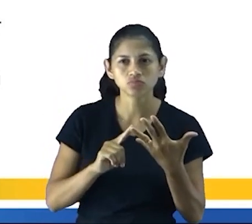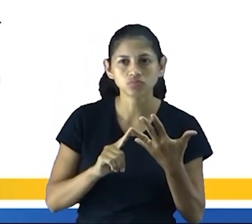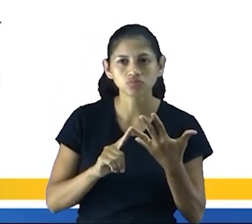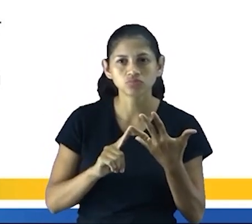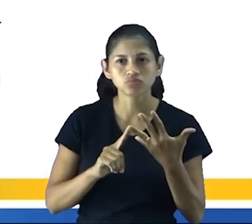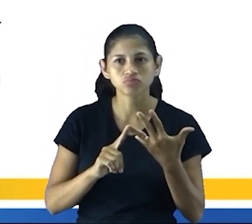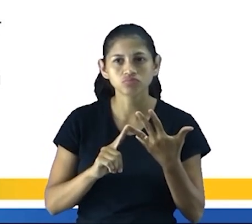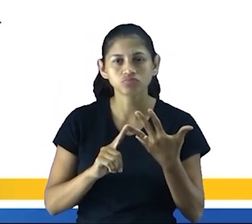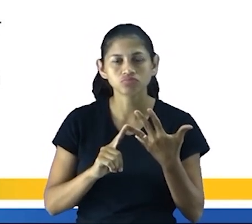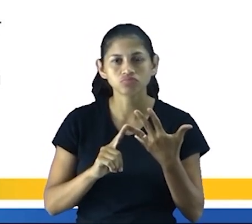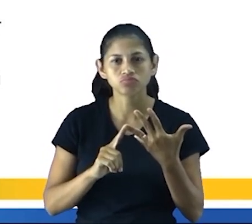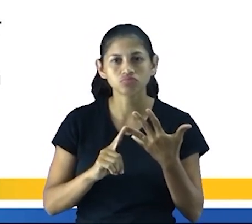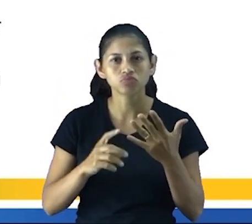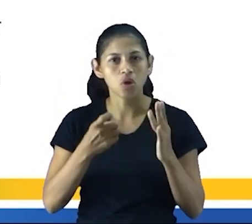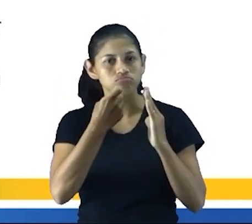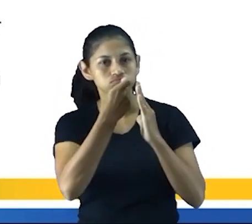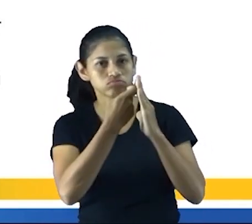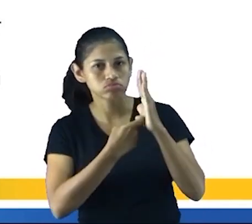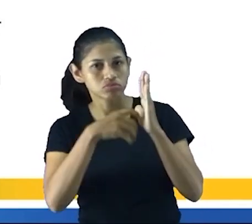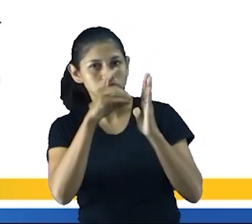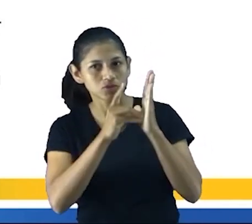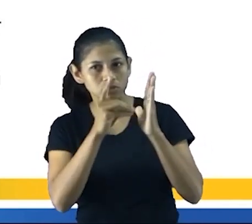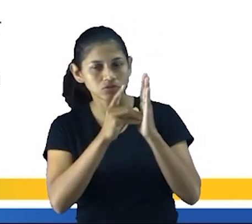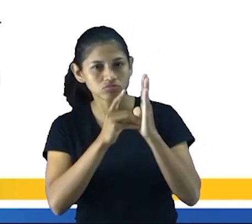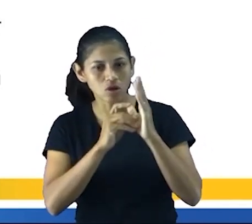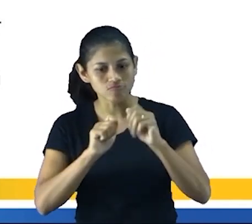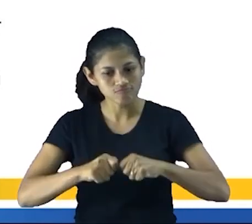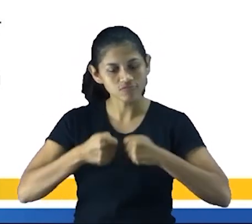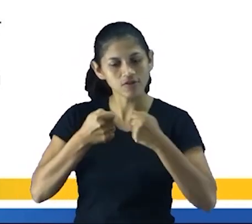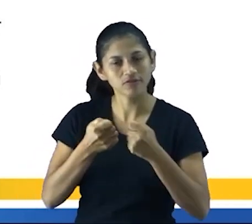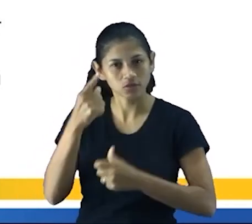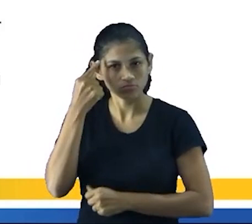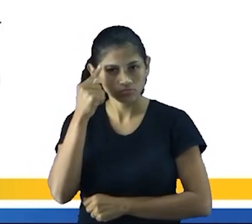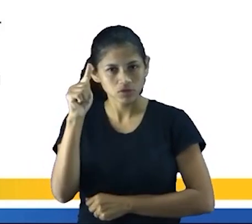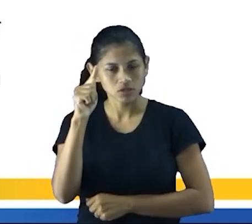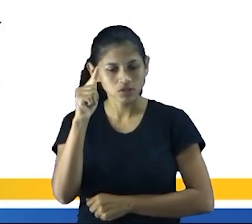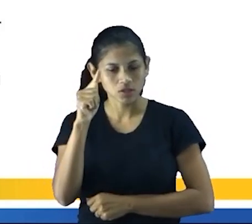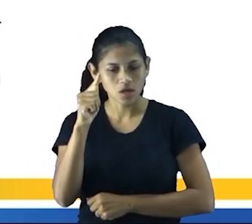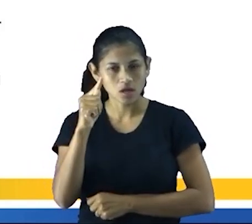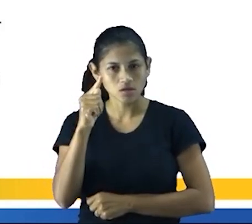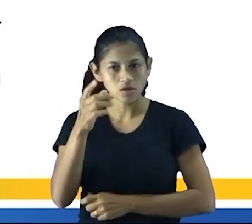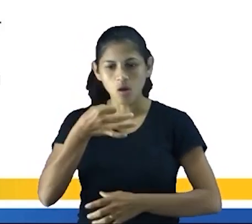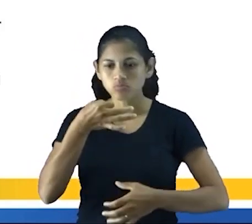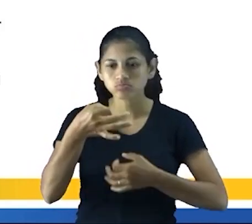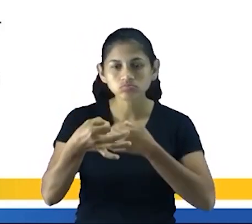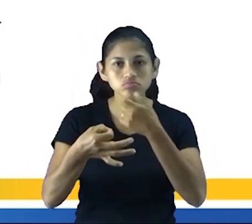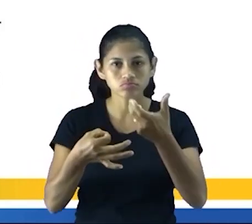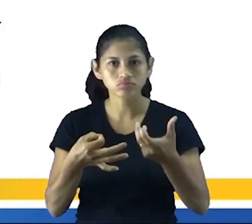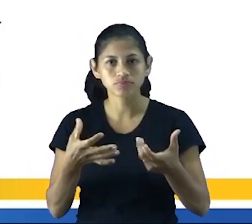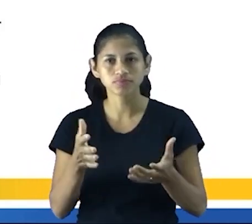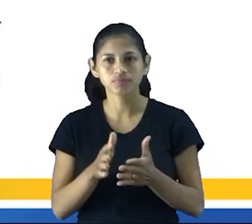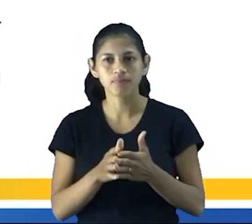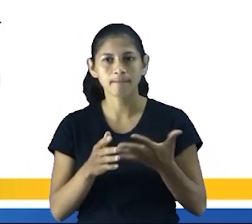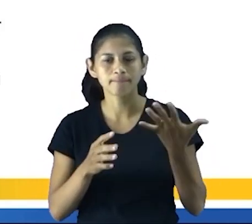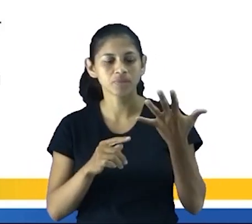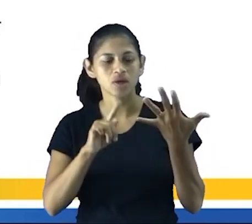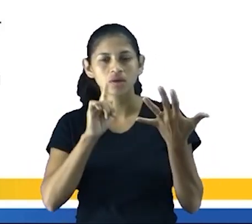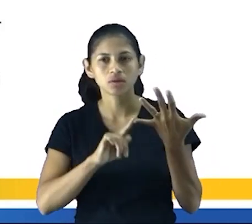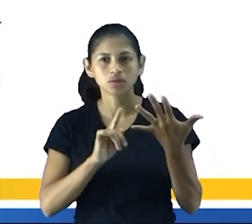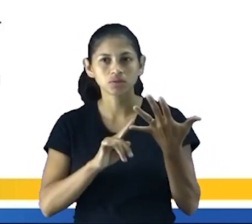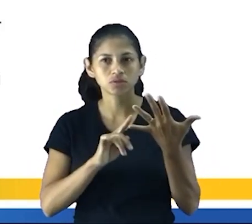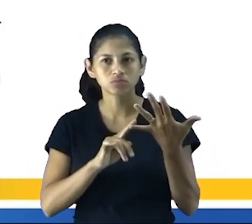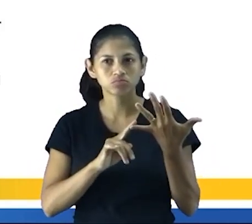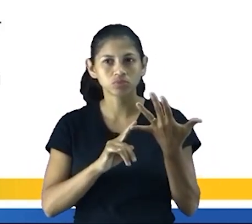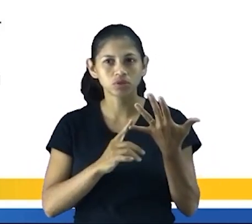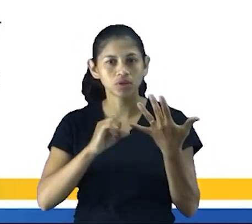da dissertação, defender uma ideia e expor uma opinião através de argumentos. Tipologia injuntiva,